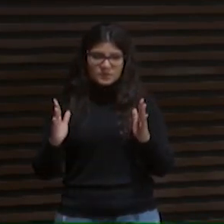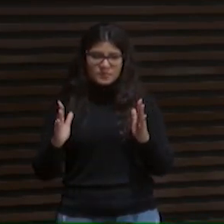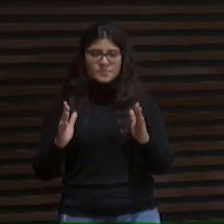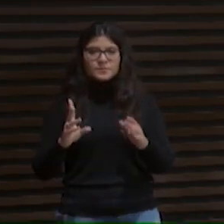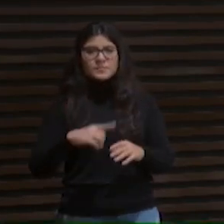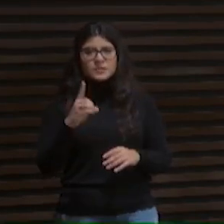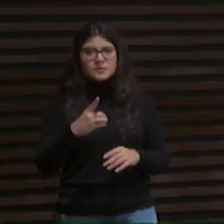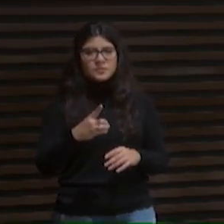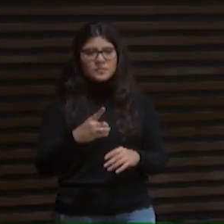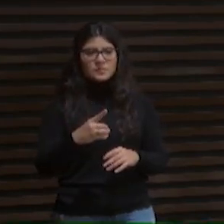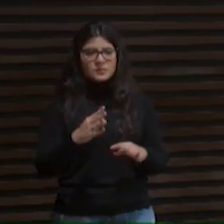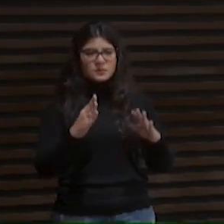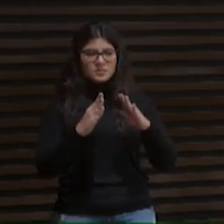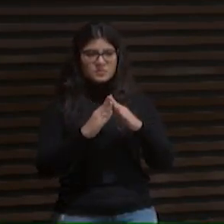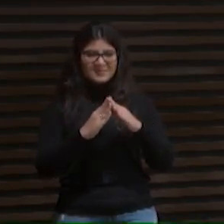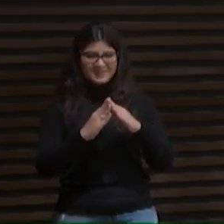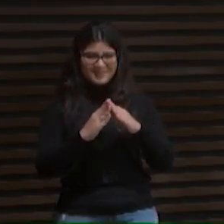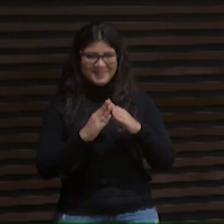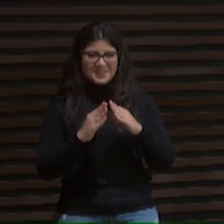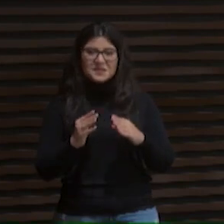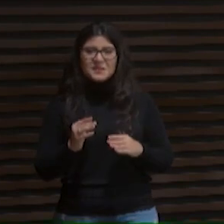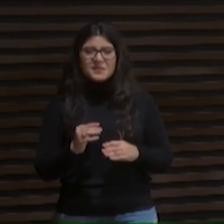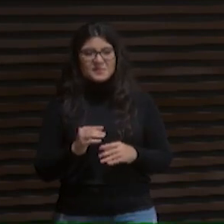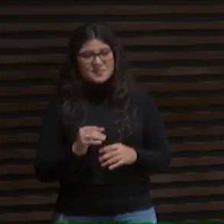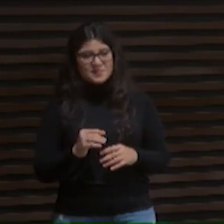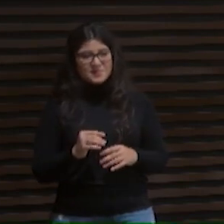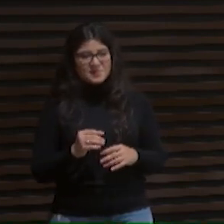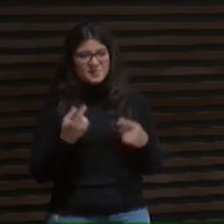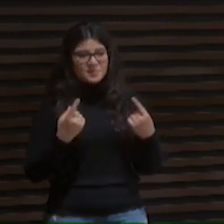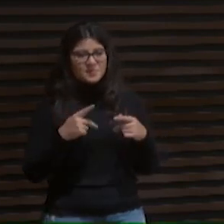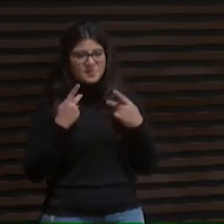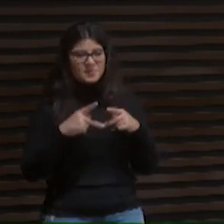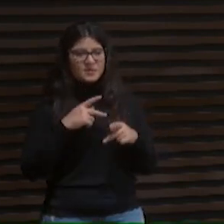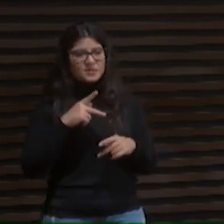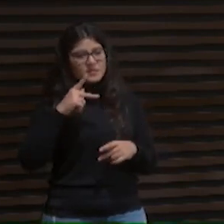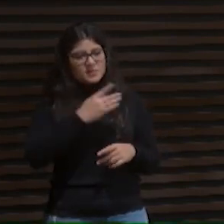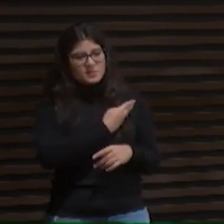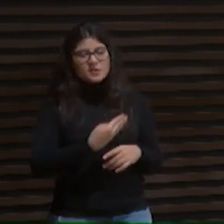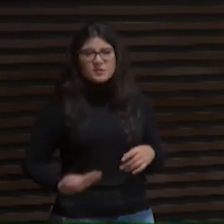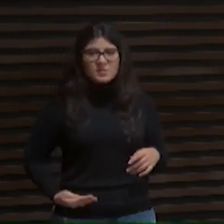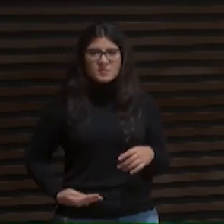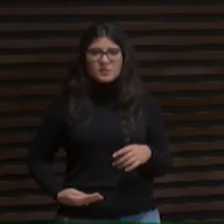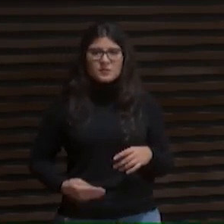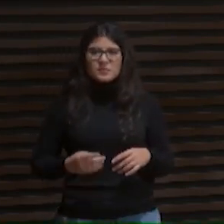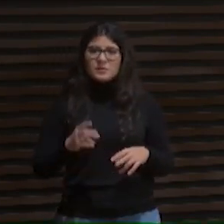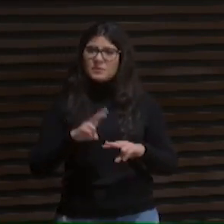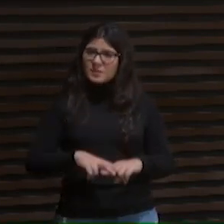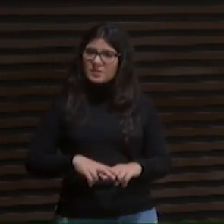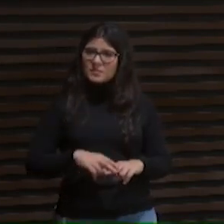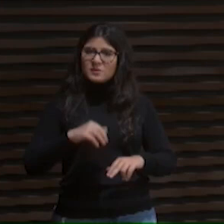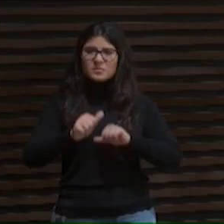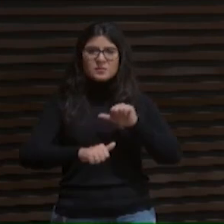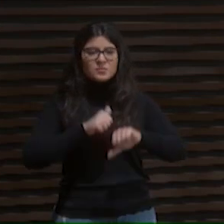Sinédrio, depois ele fala aos governadores Félix, que o mantém preso durante 2 anos, quando muda, vem